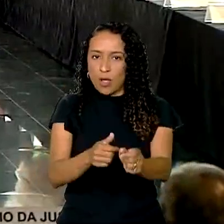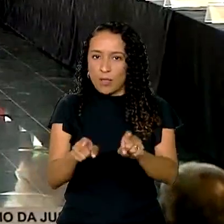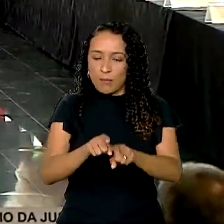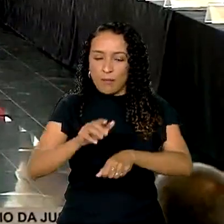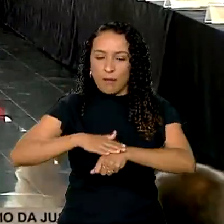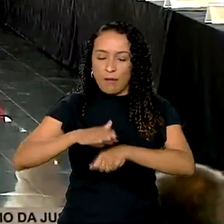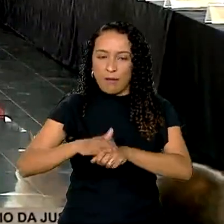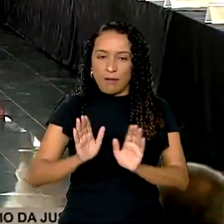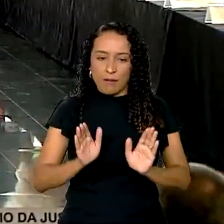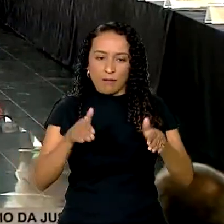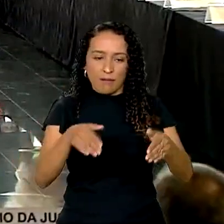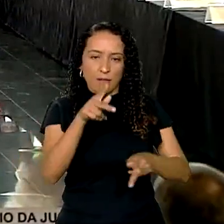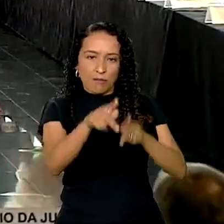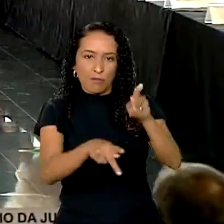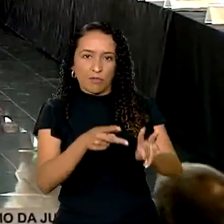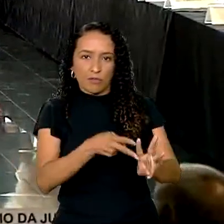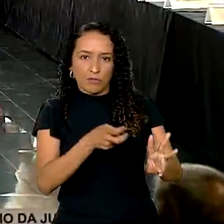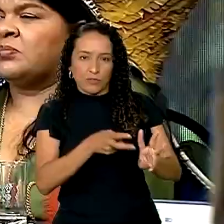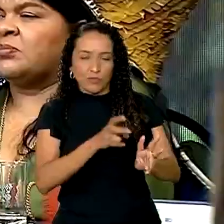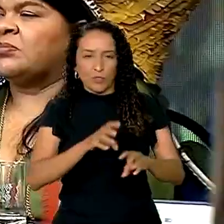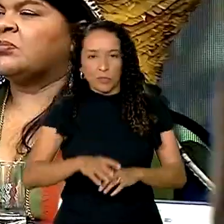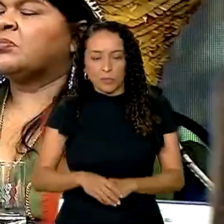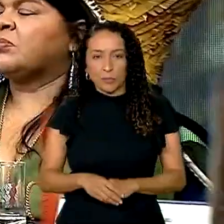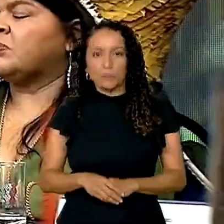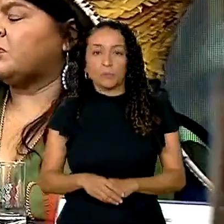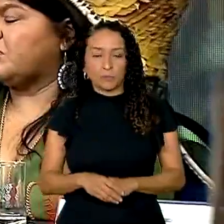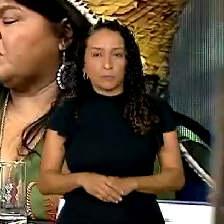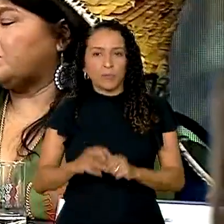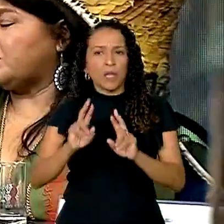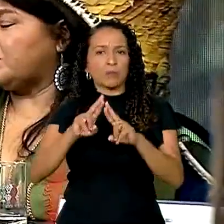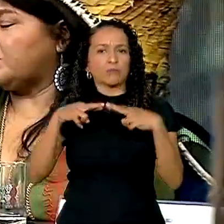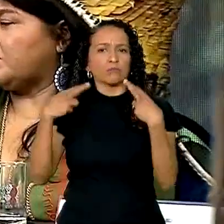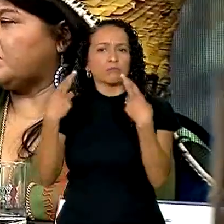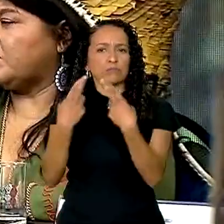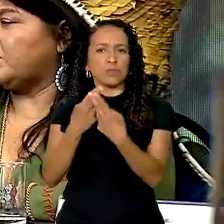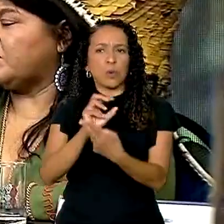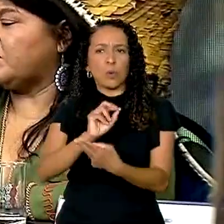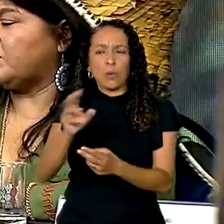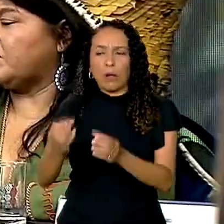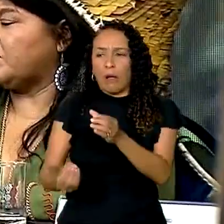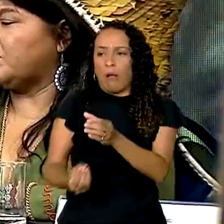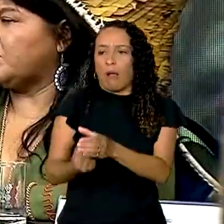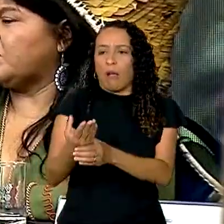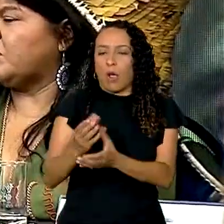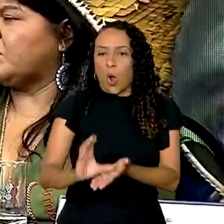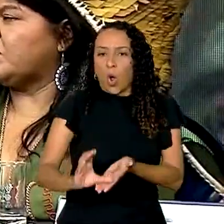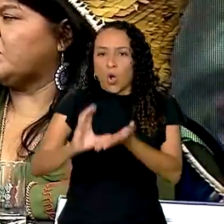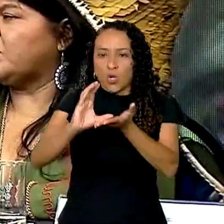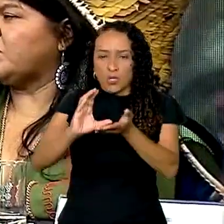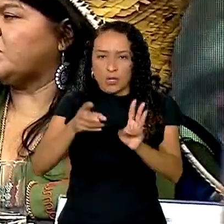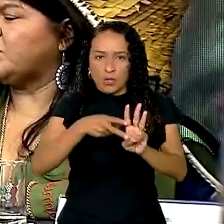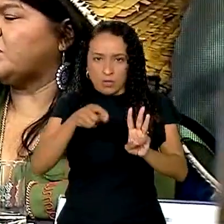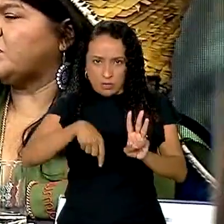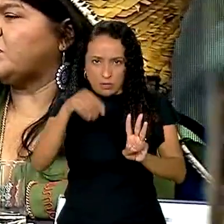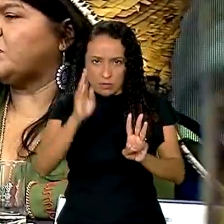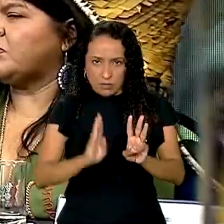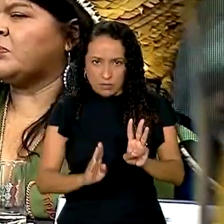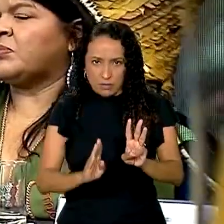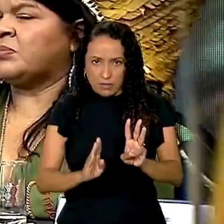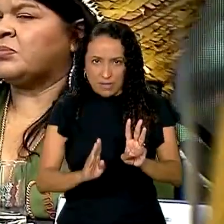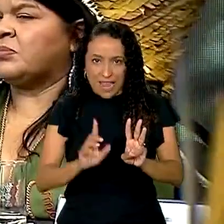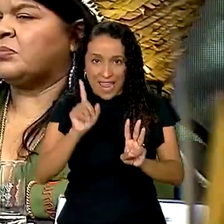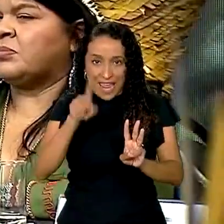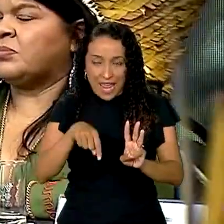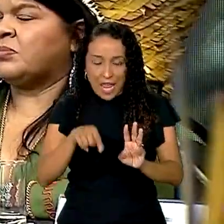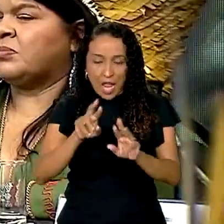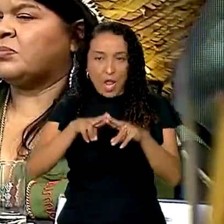ações direcionadas aos povos indígenas. Esse encontro não é a criação do Conselho Indigenista desse país.